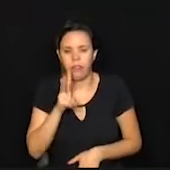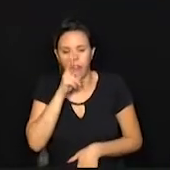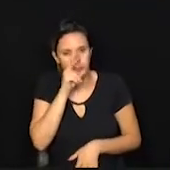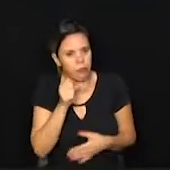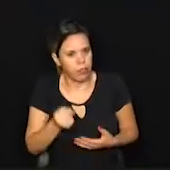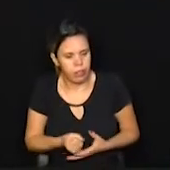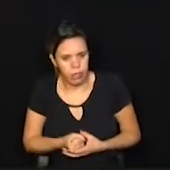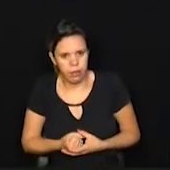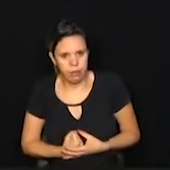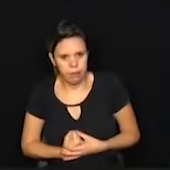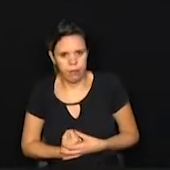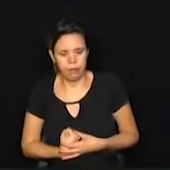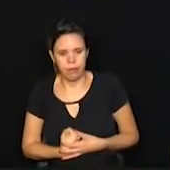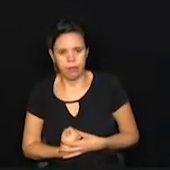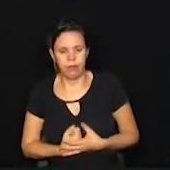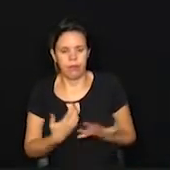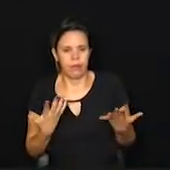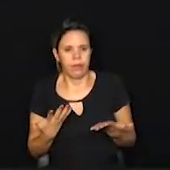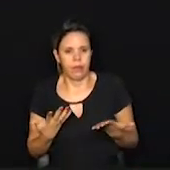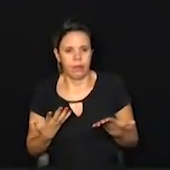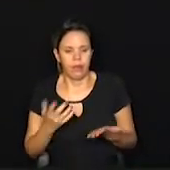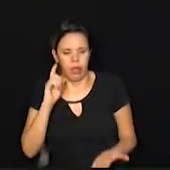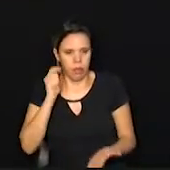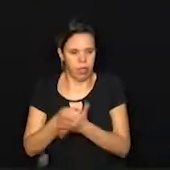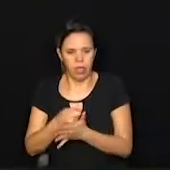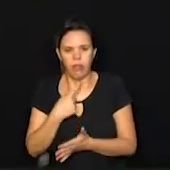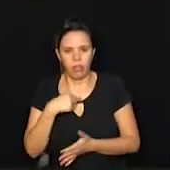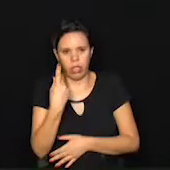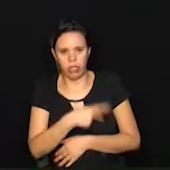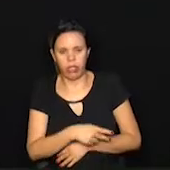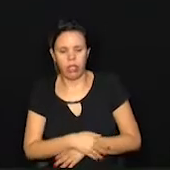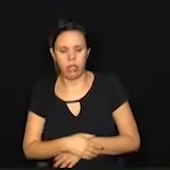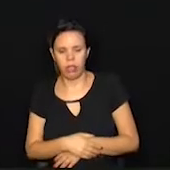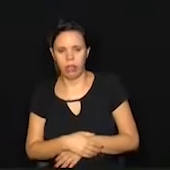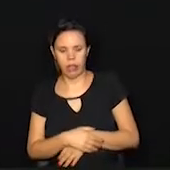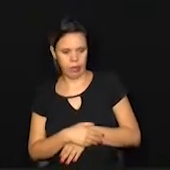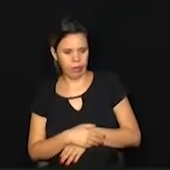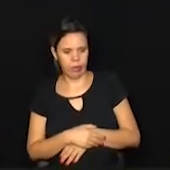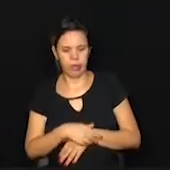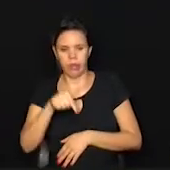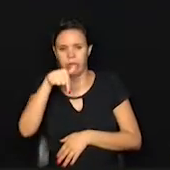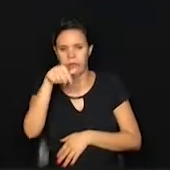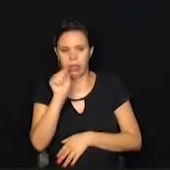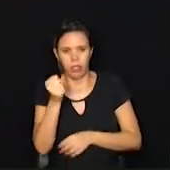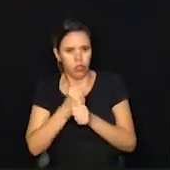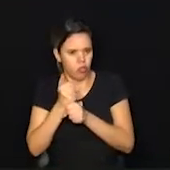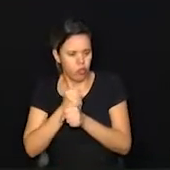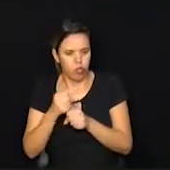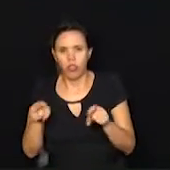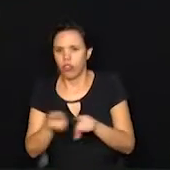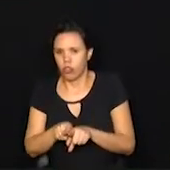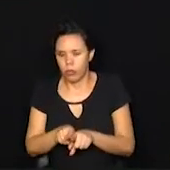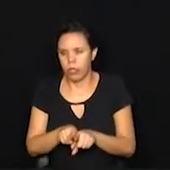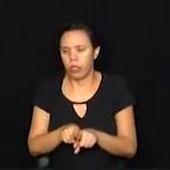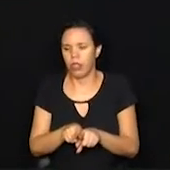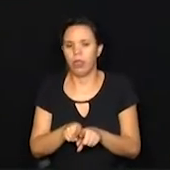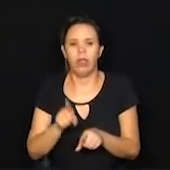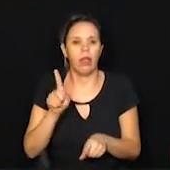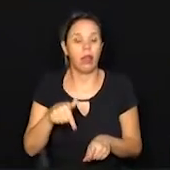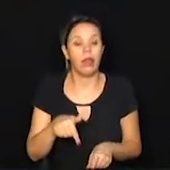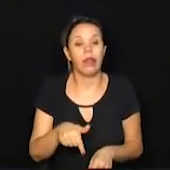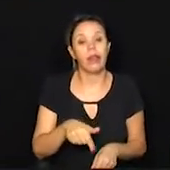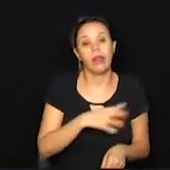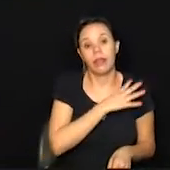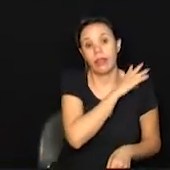força para impor a vontade deles e isso é 88 também é ainda é